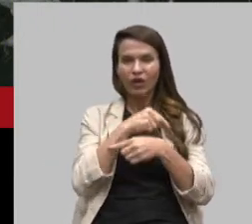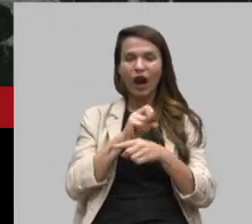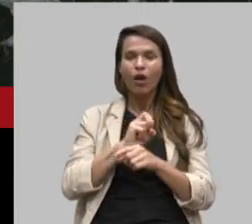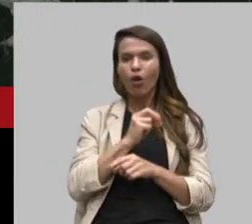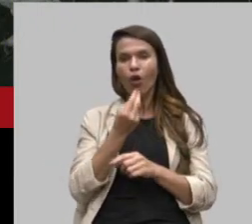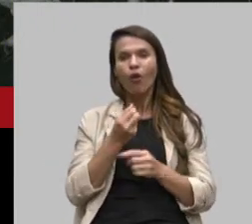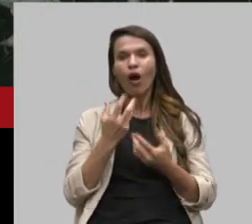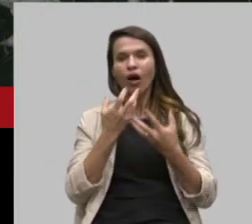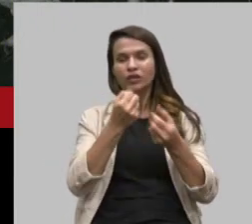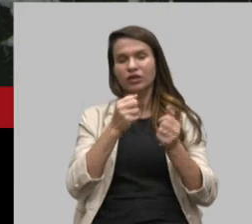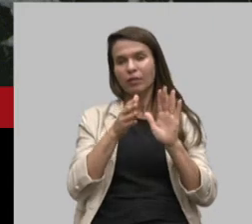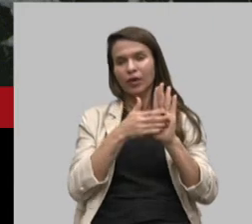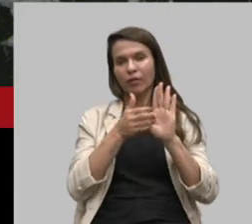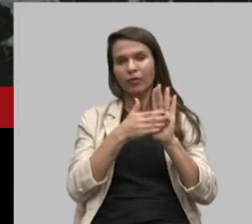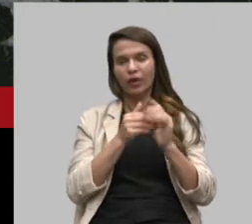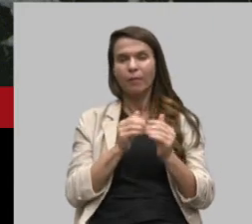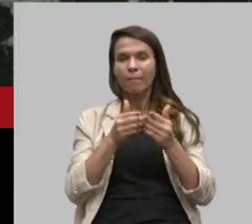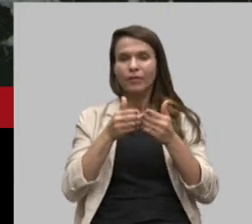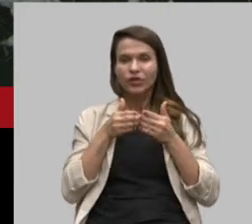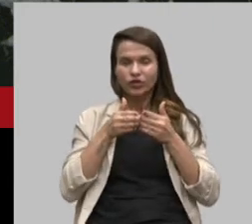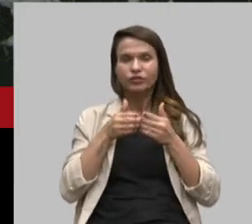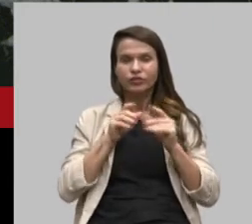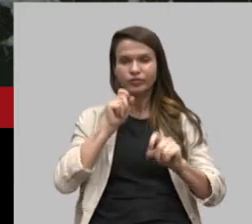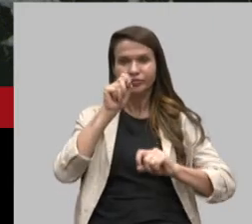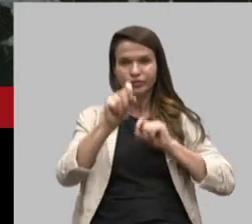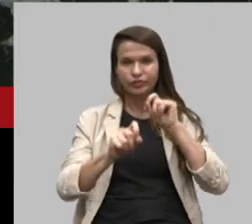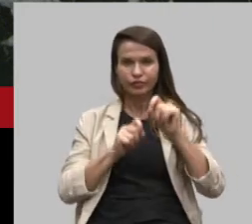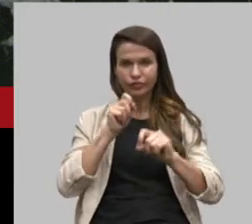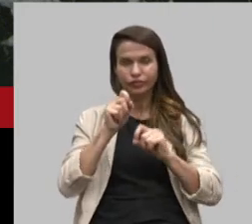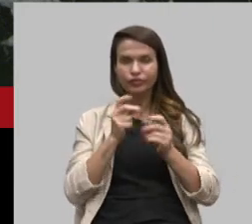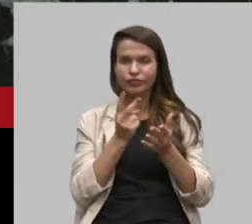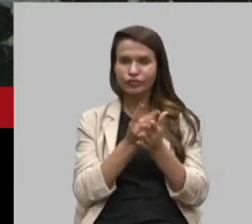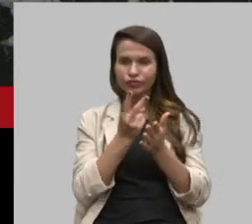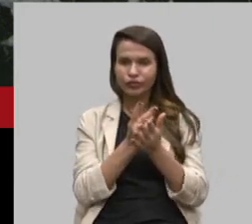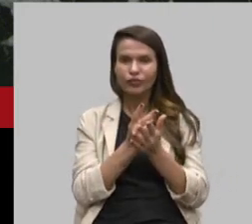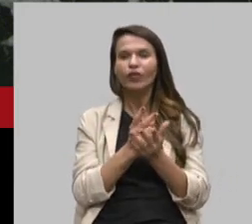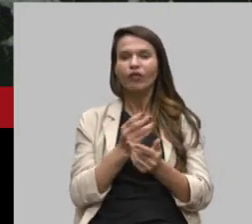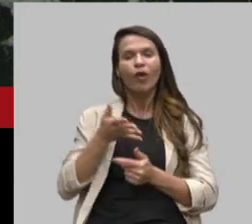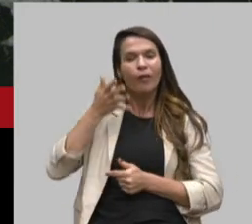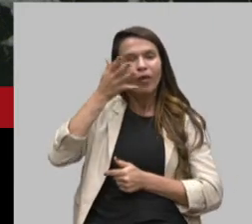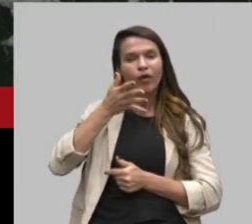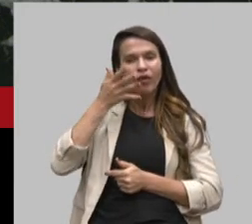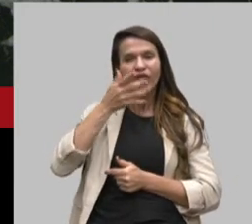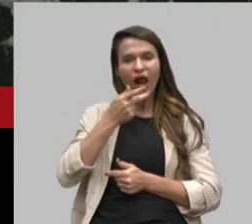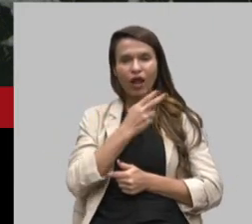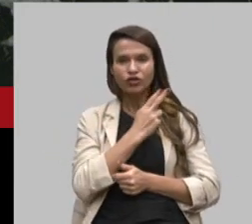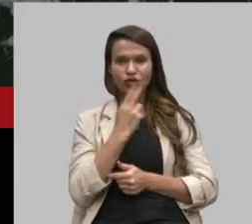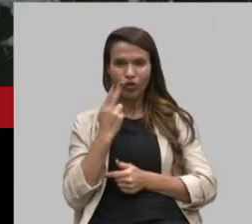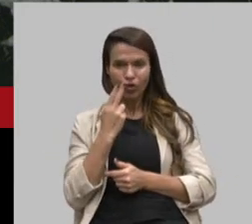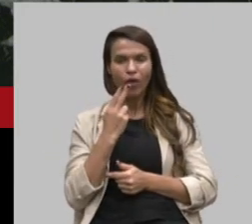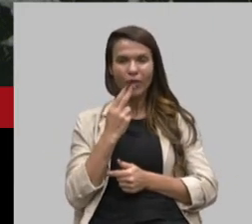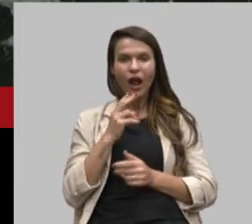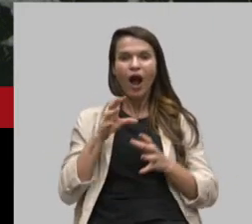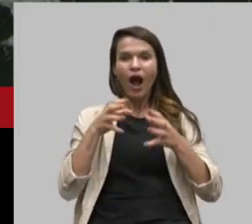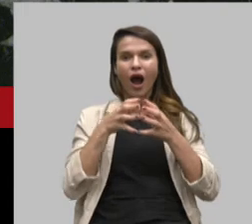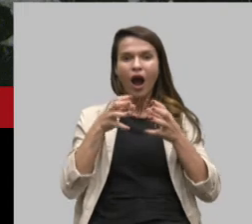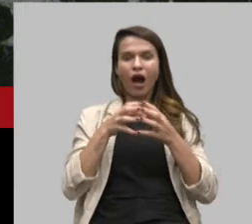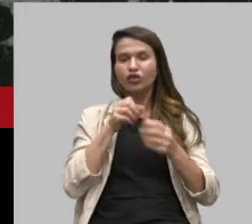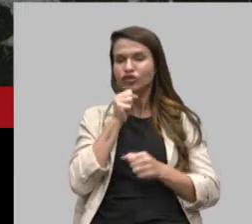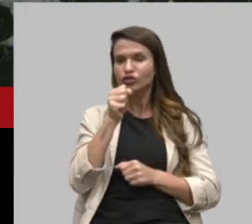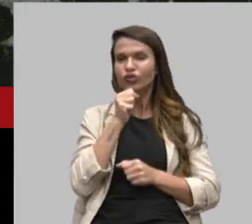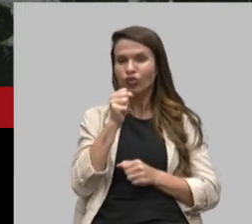proposta Pedimos que pedimos que sempre que forem fazer o uso da palavra digam o seu nome para que a equipe de jornalismo possa dar os